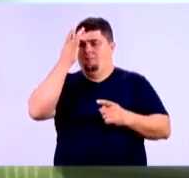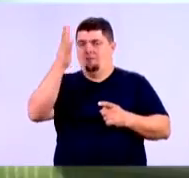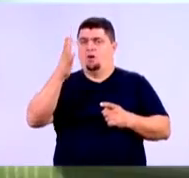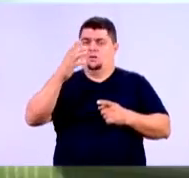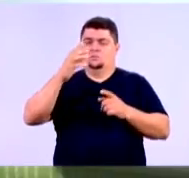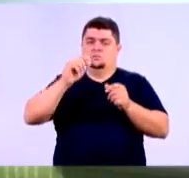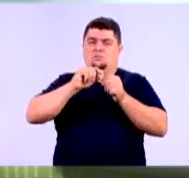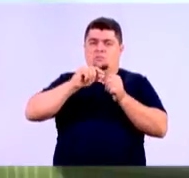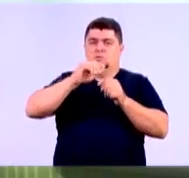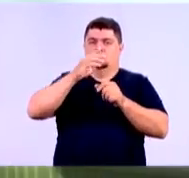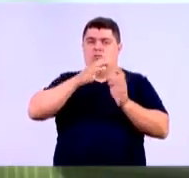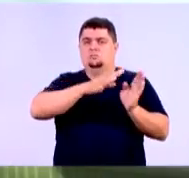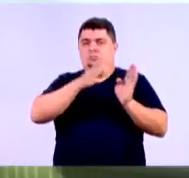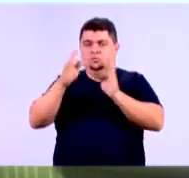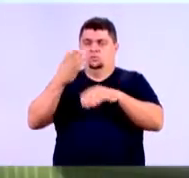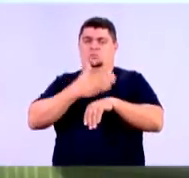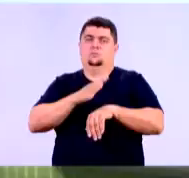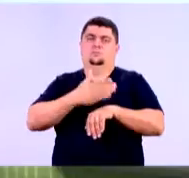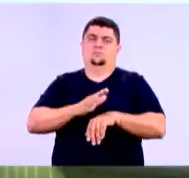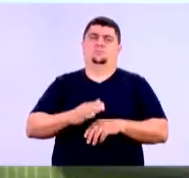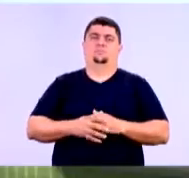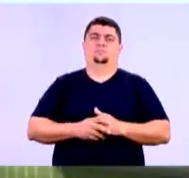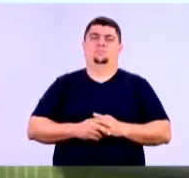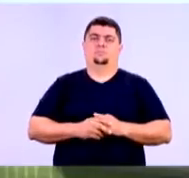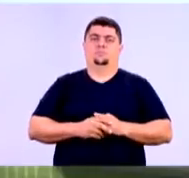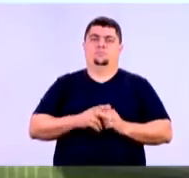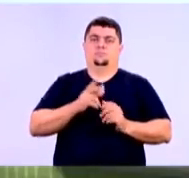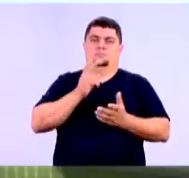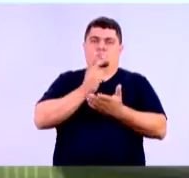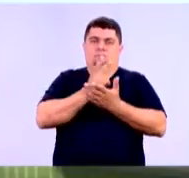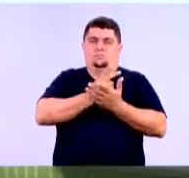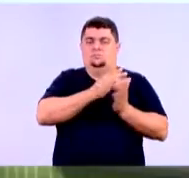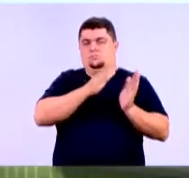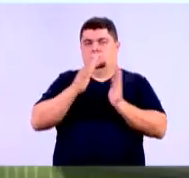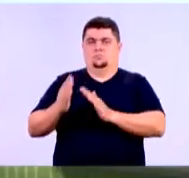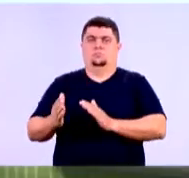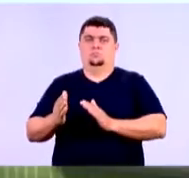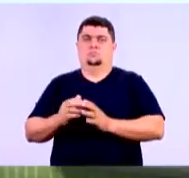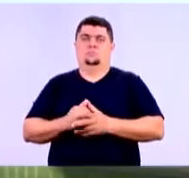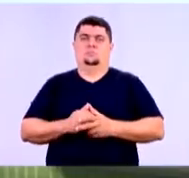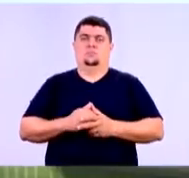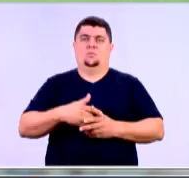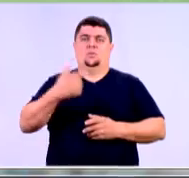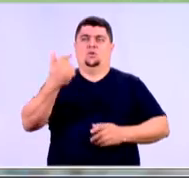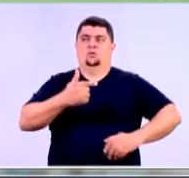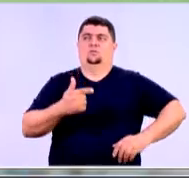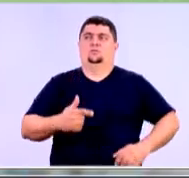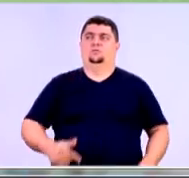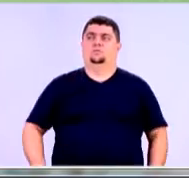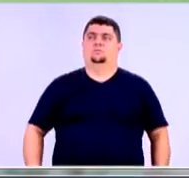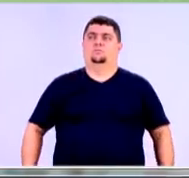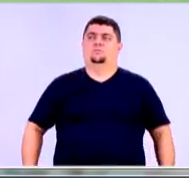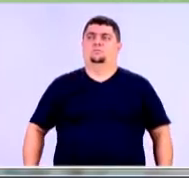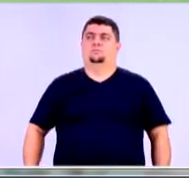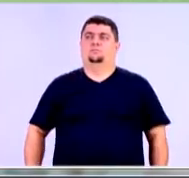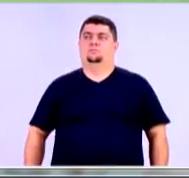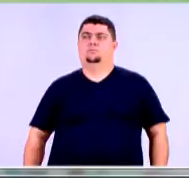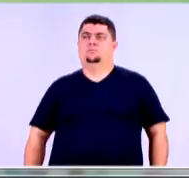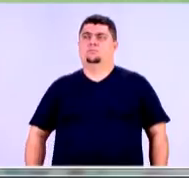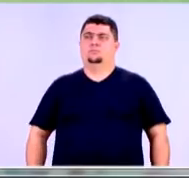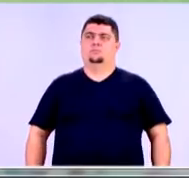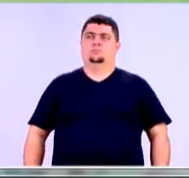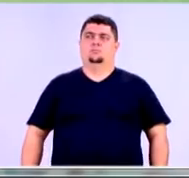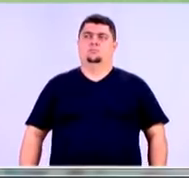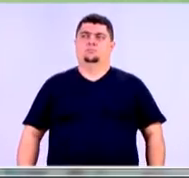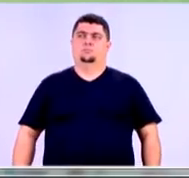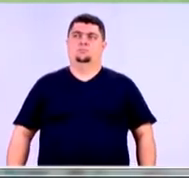elaborar a atividade de percurso. Vamos continuar agora, partindo para a questão número 2. Questão número